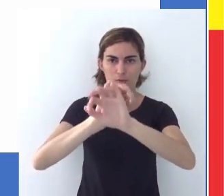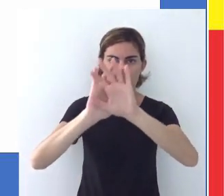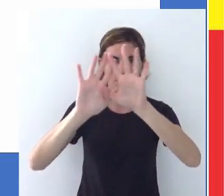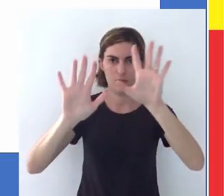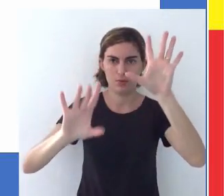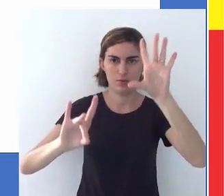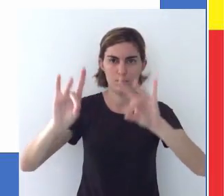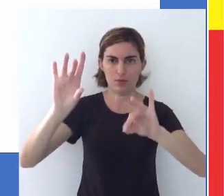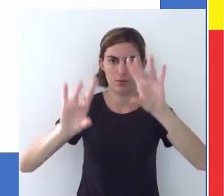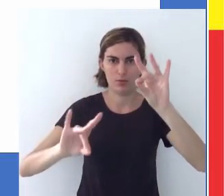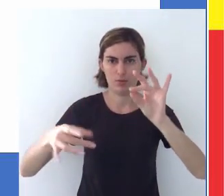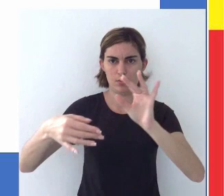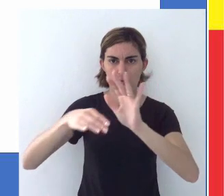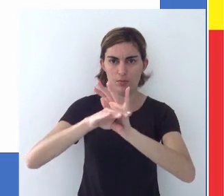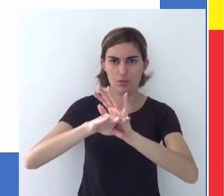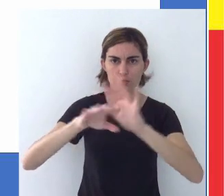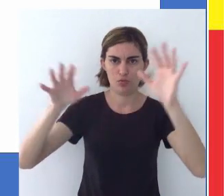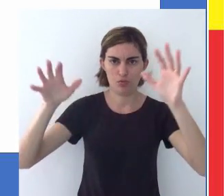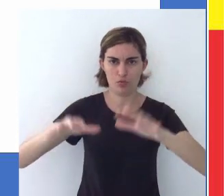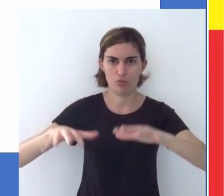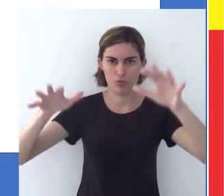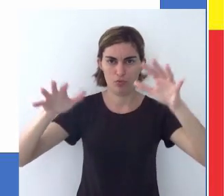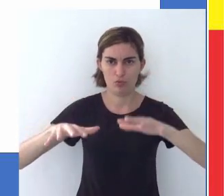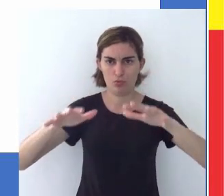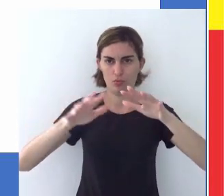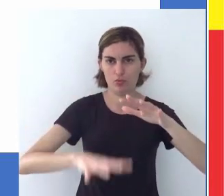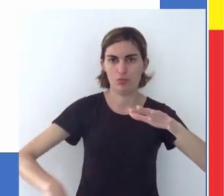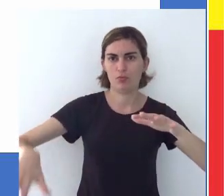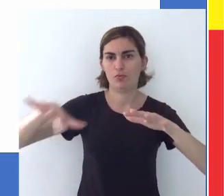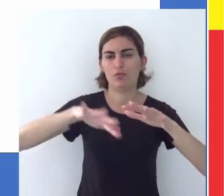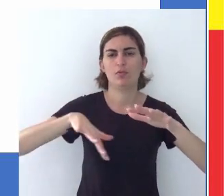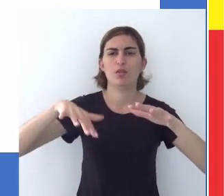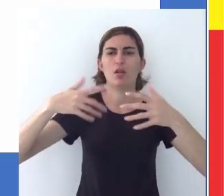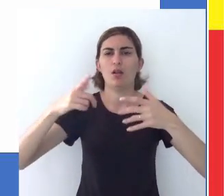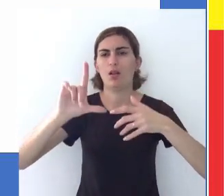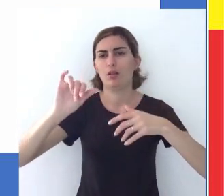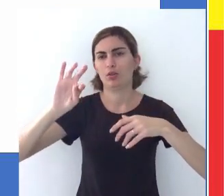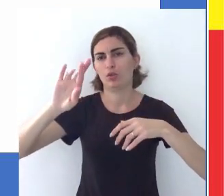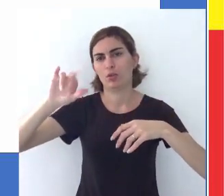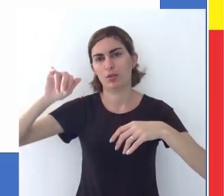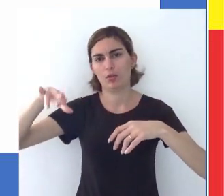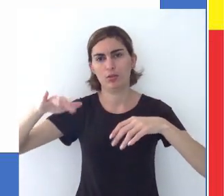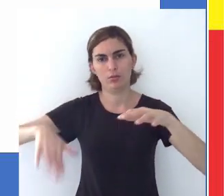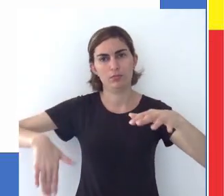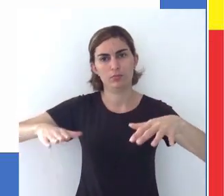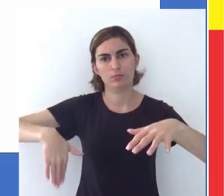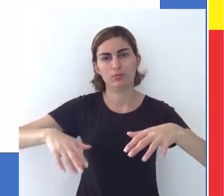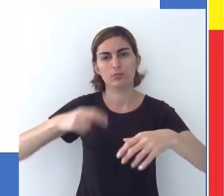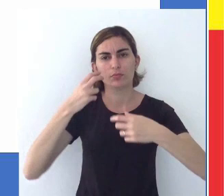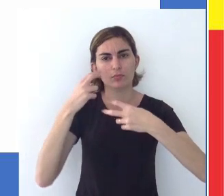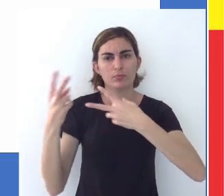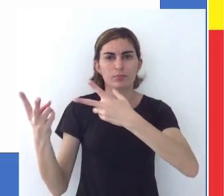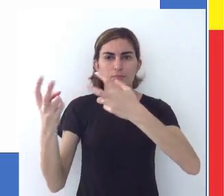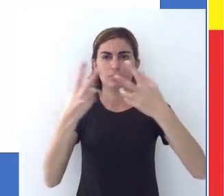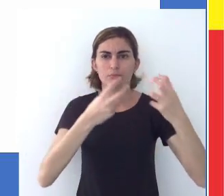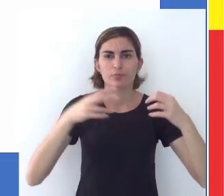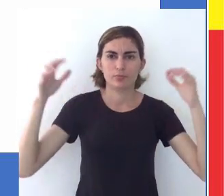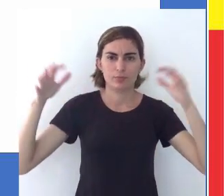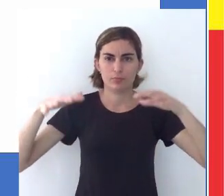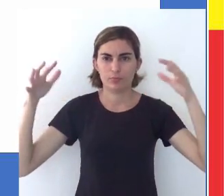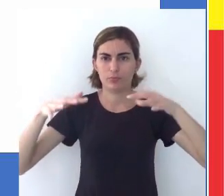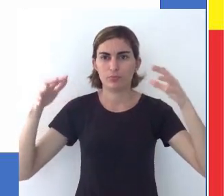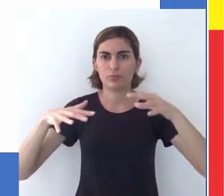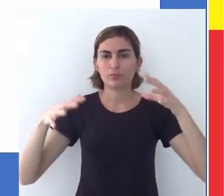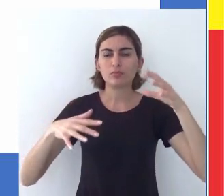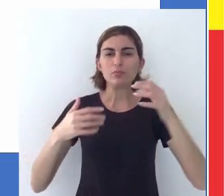alguma quantidade de umidade chegando aí, chuvas nessa região aí litorânea, tá? Então vocês estão percebendo que a